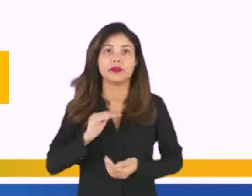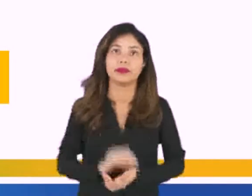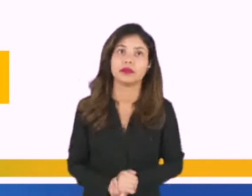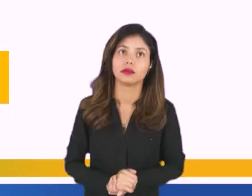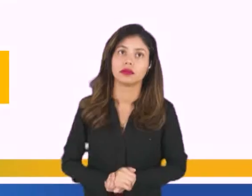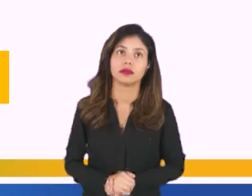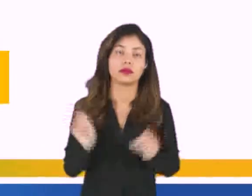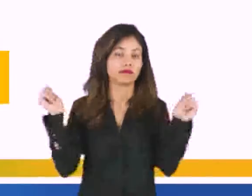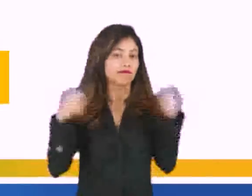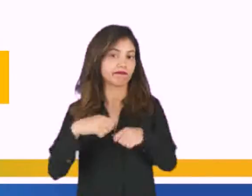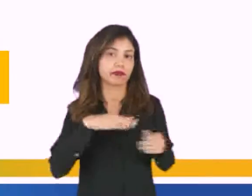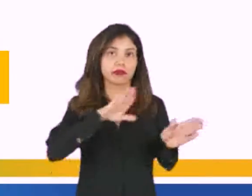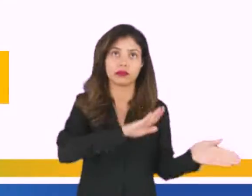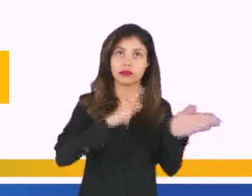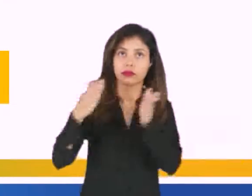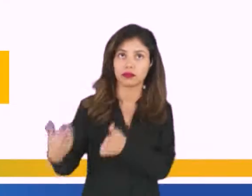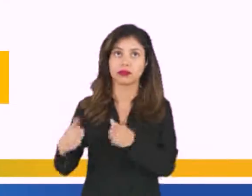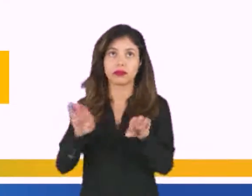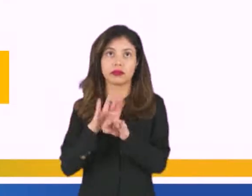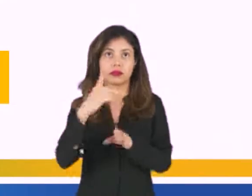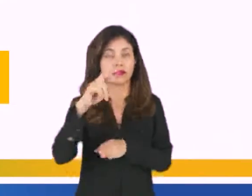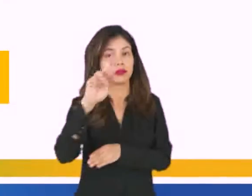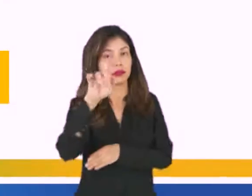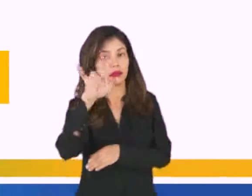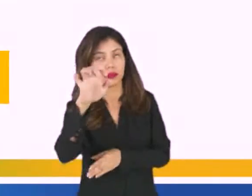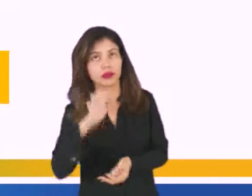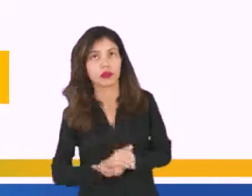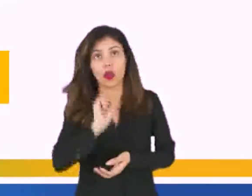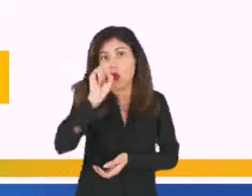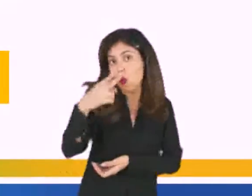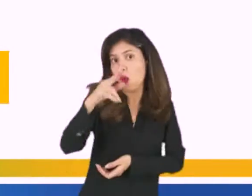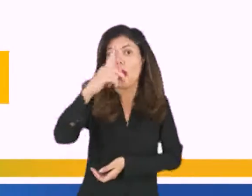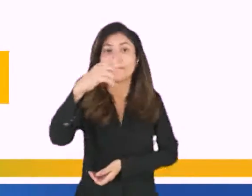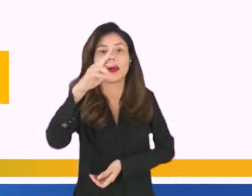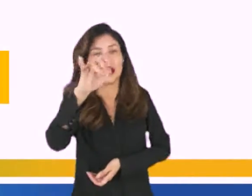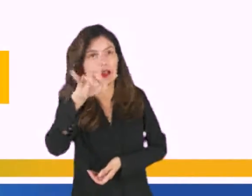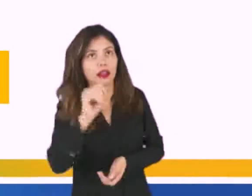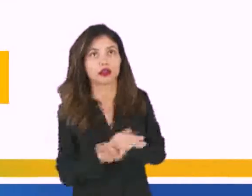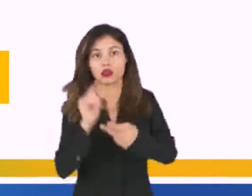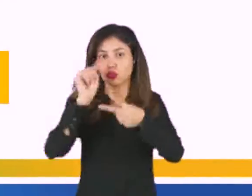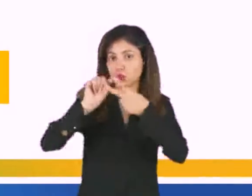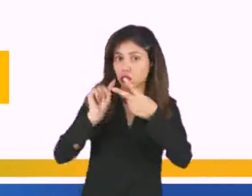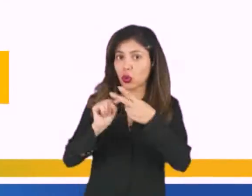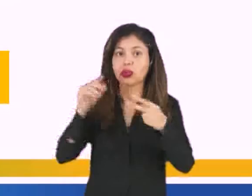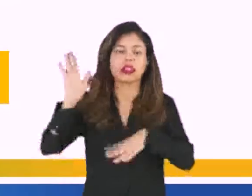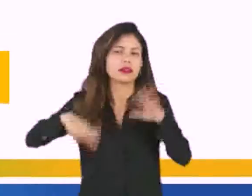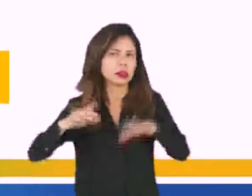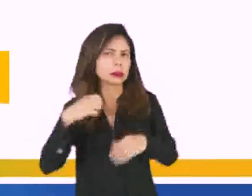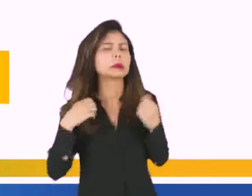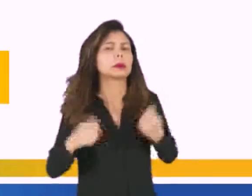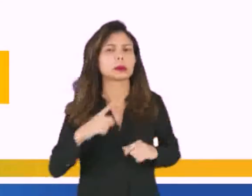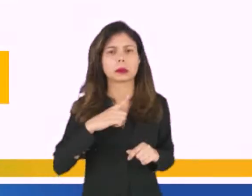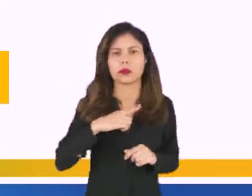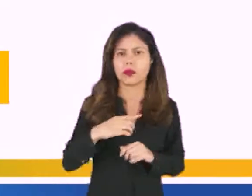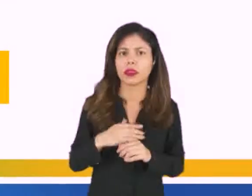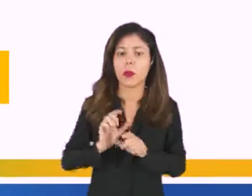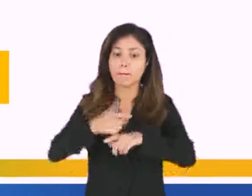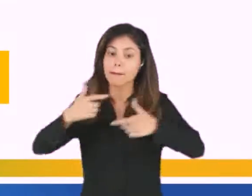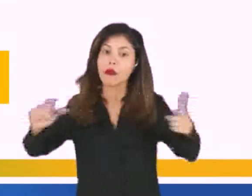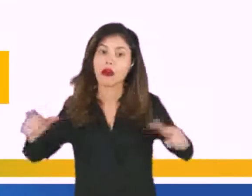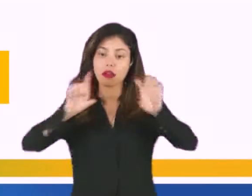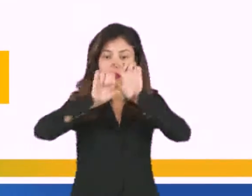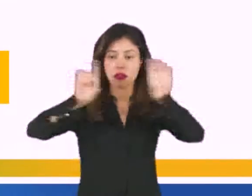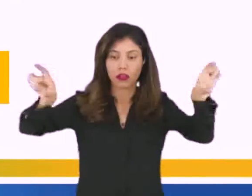os álcools eles possuem polaridade ou apolaridade, depende muito do tamanho da cadeia,